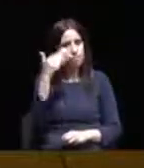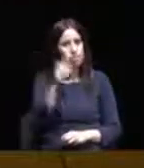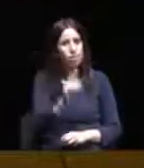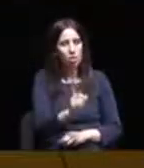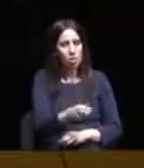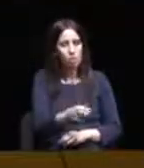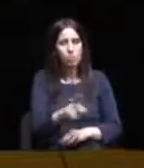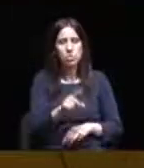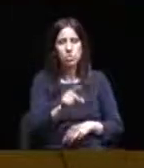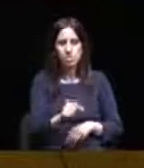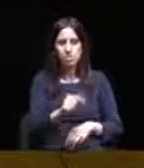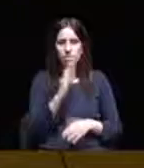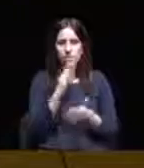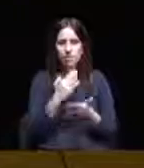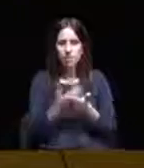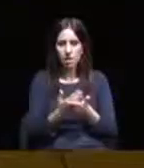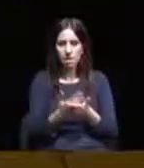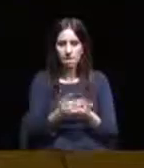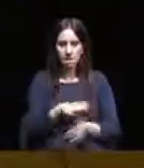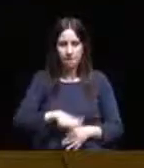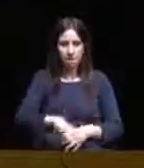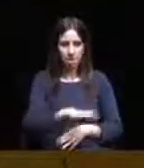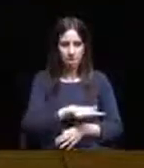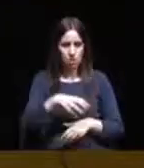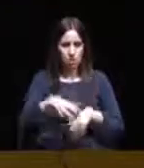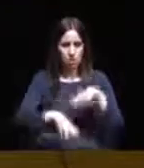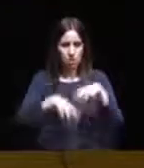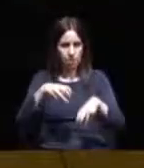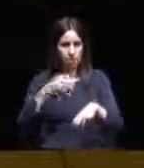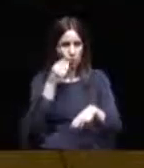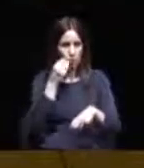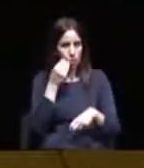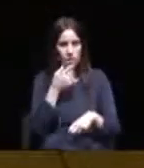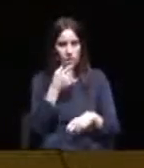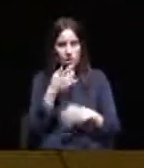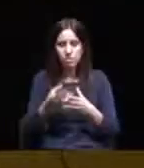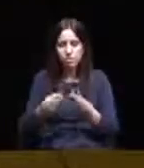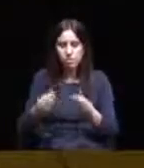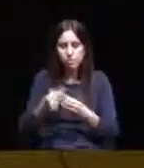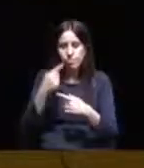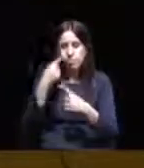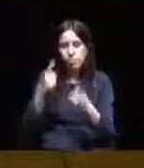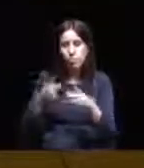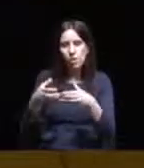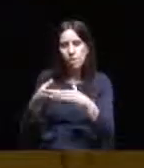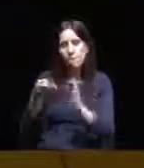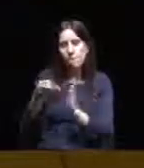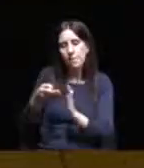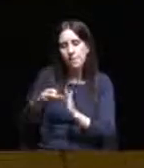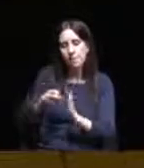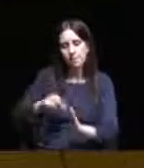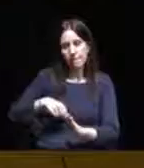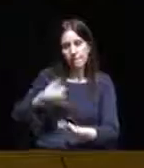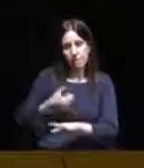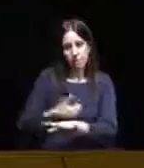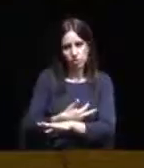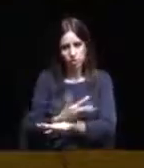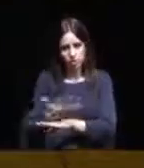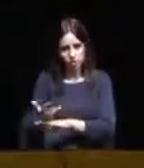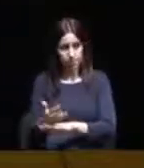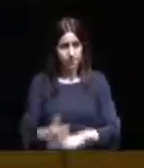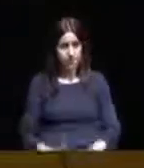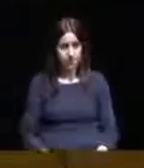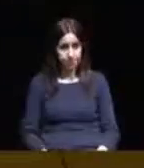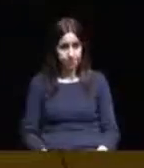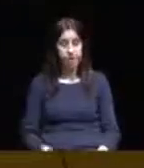que equacionasse a possibilidade de qualificar esta área urbana com equipamentos públicos de utilização coletiva e espaços verdes.